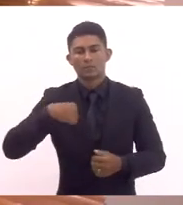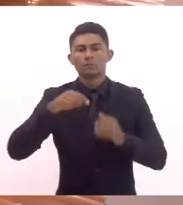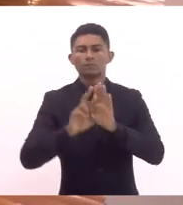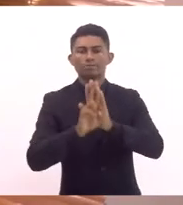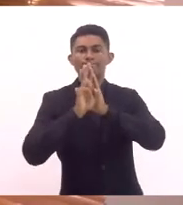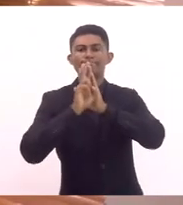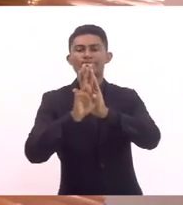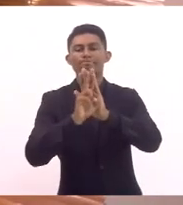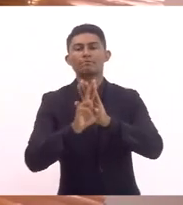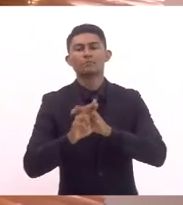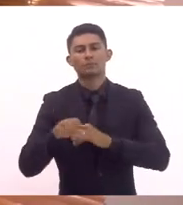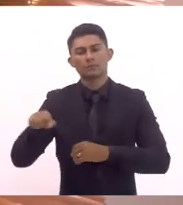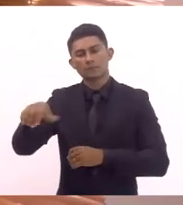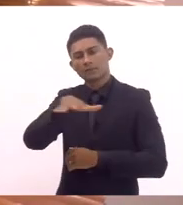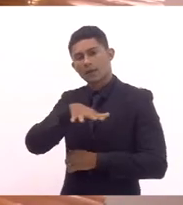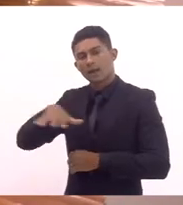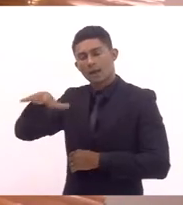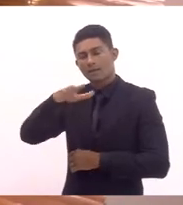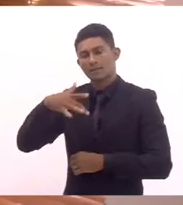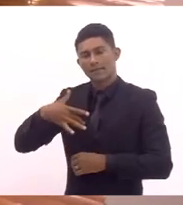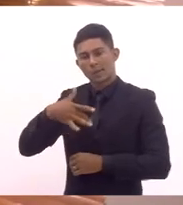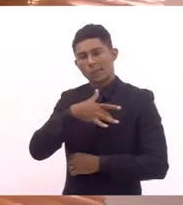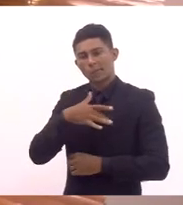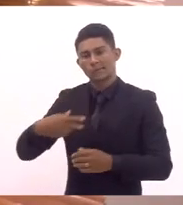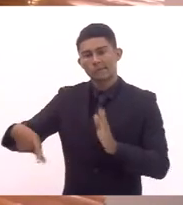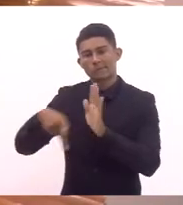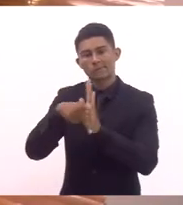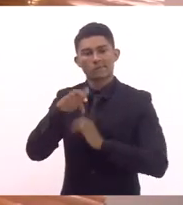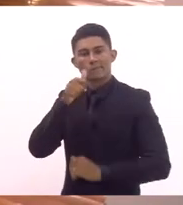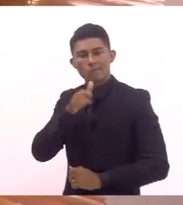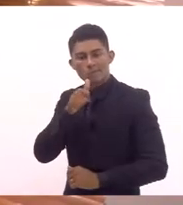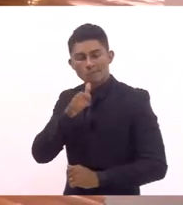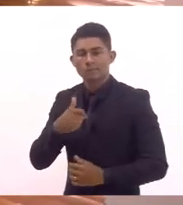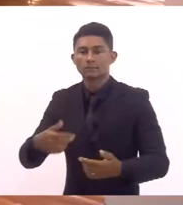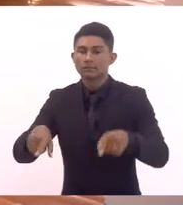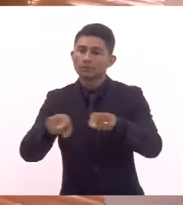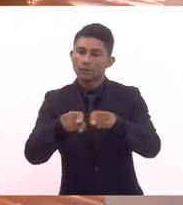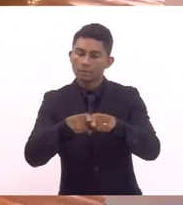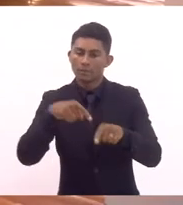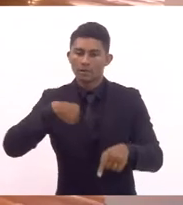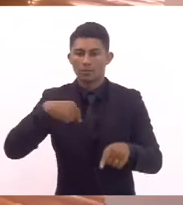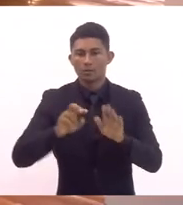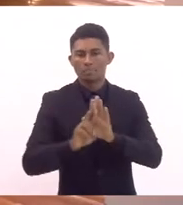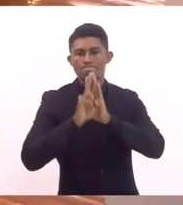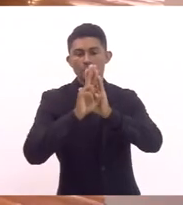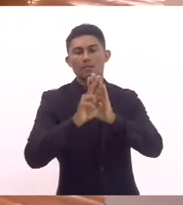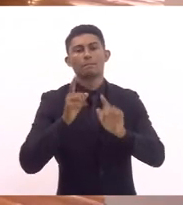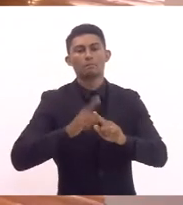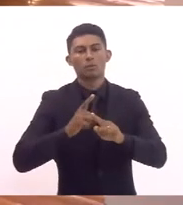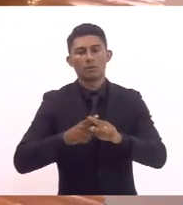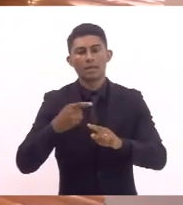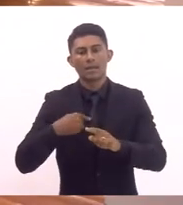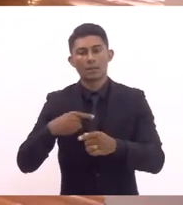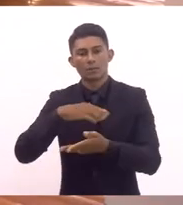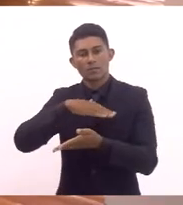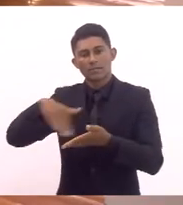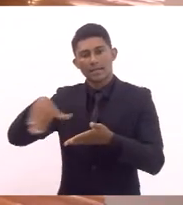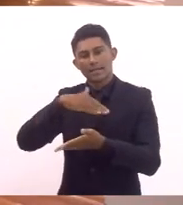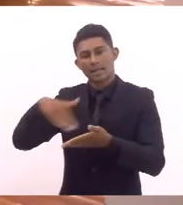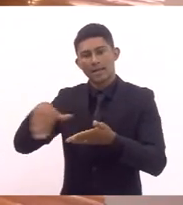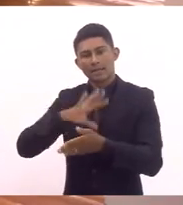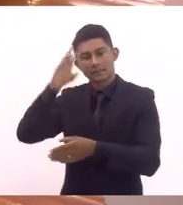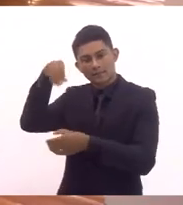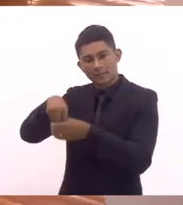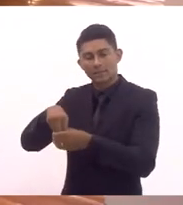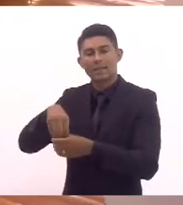representação da área técnica de saúde das mulheres e também como a área que eu represento que o ato na secretaria que é a subir área